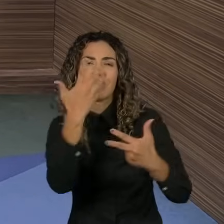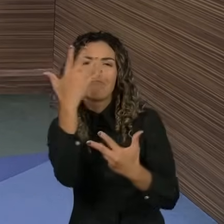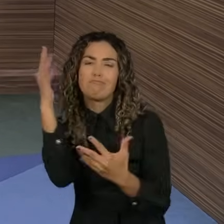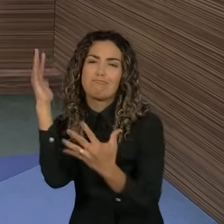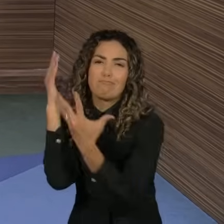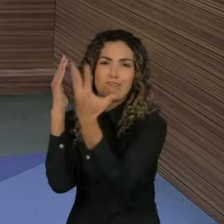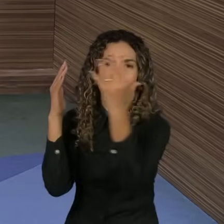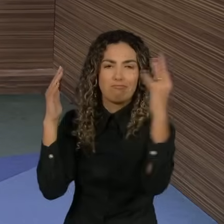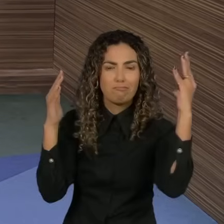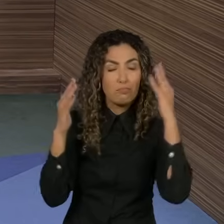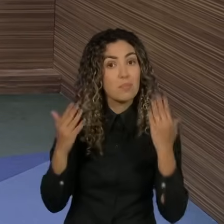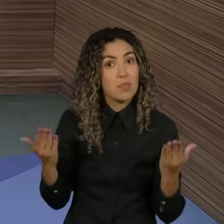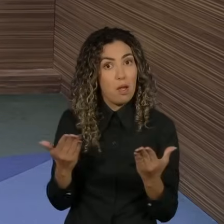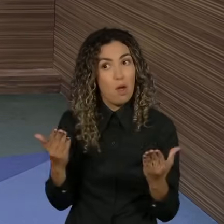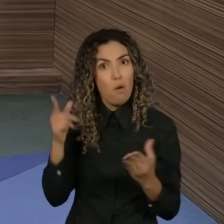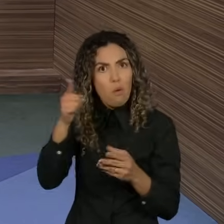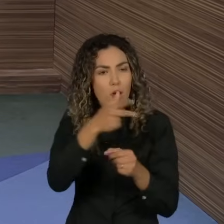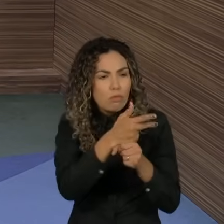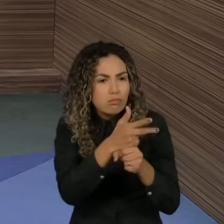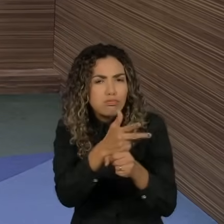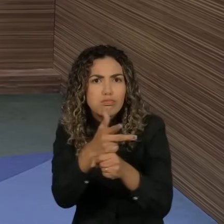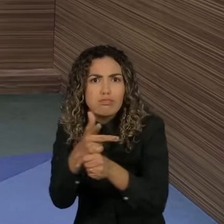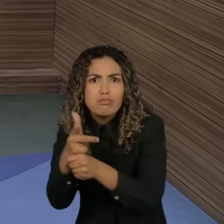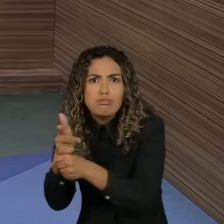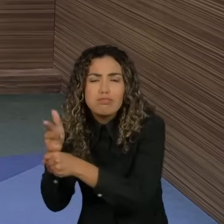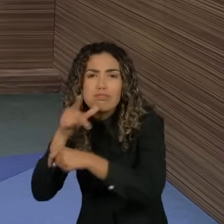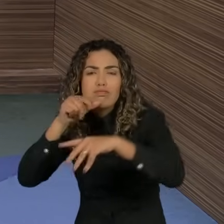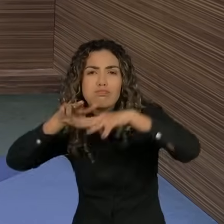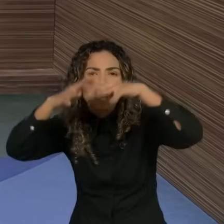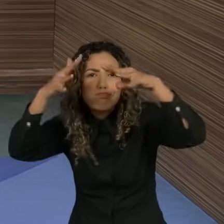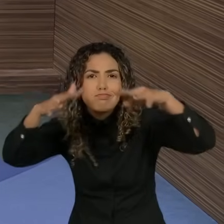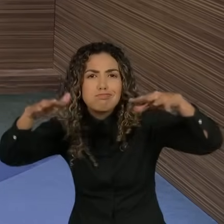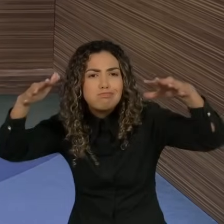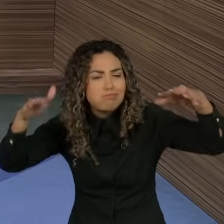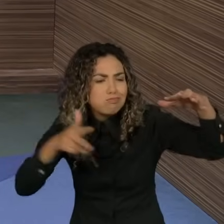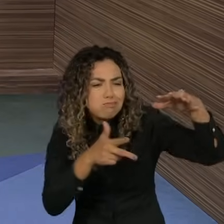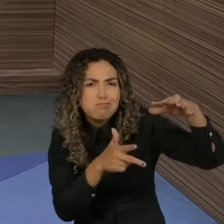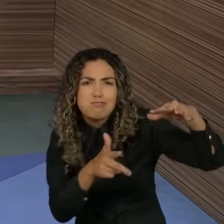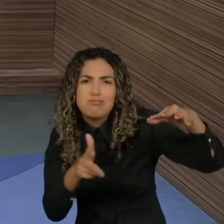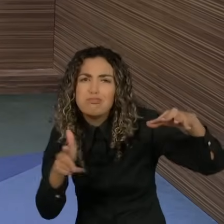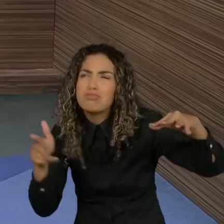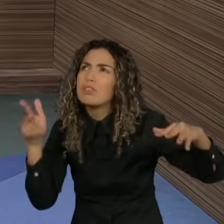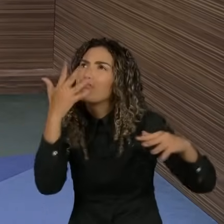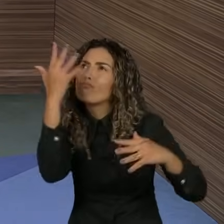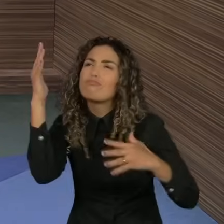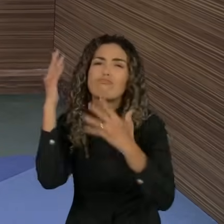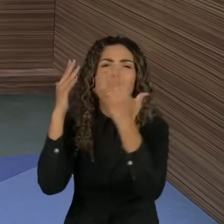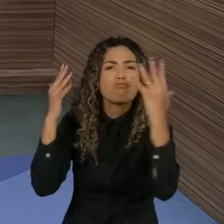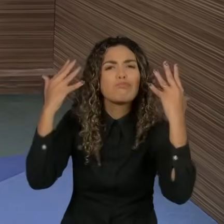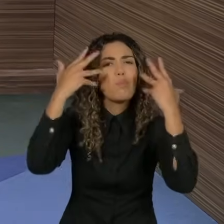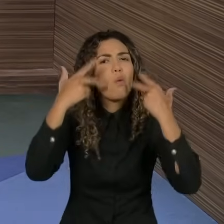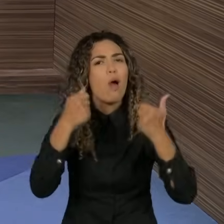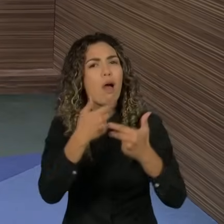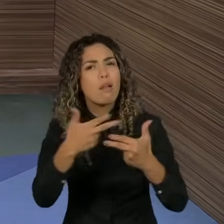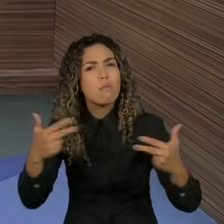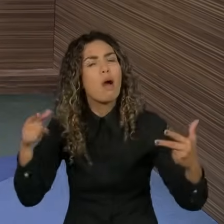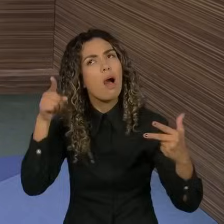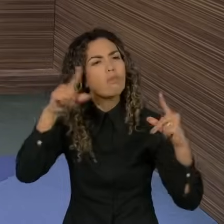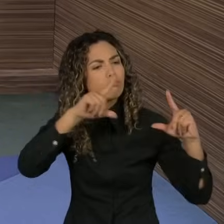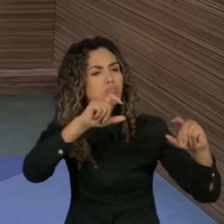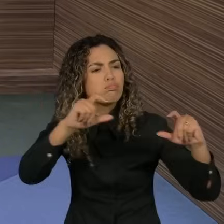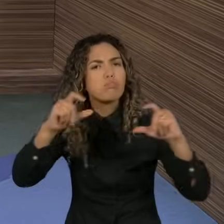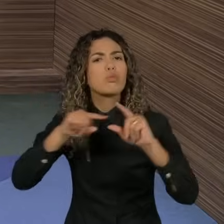Oceanos quer compartilhar a paixão pela riqueza da fauna e flora, para que as pessoas passem a dar mais apoio